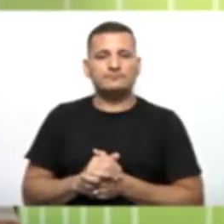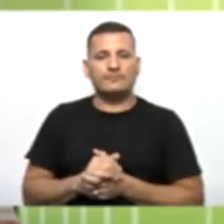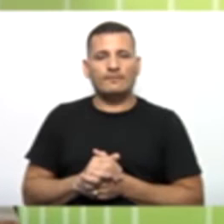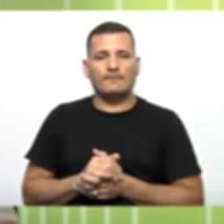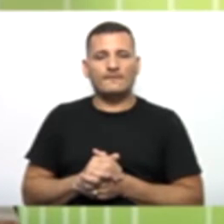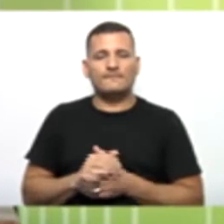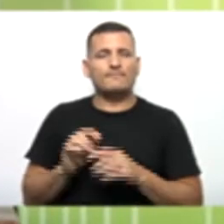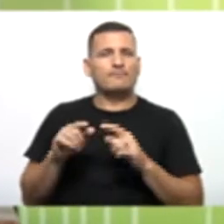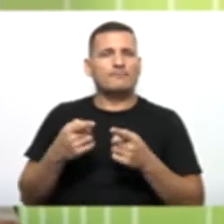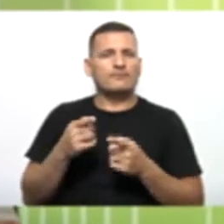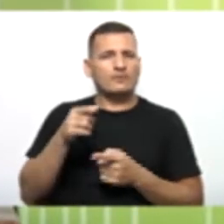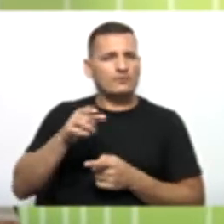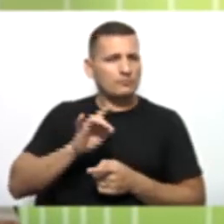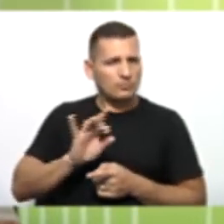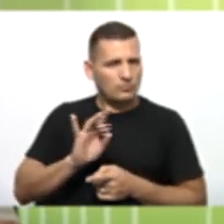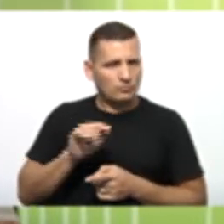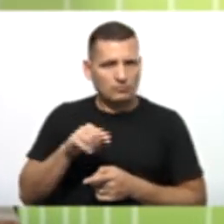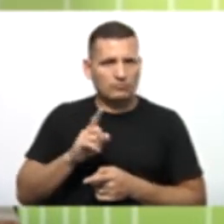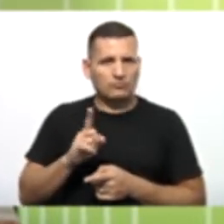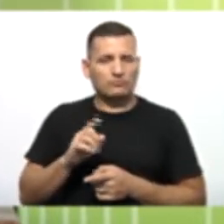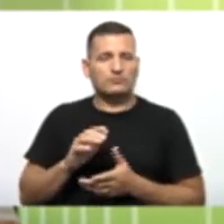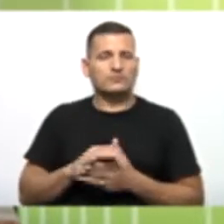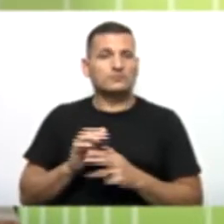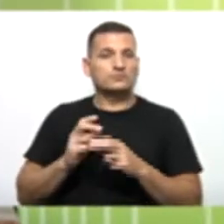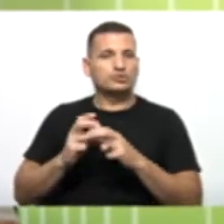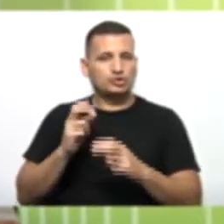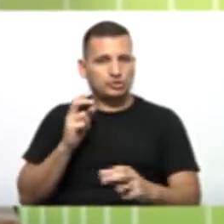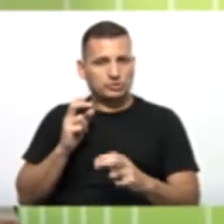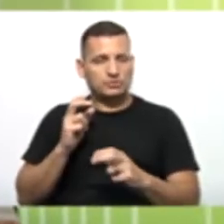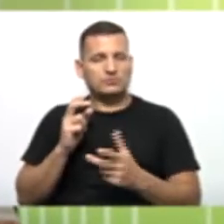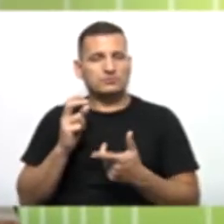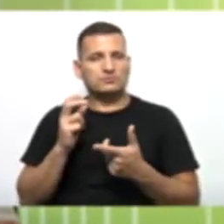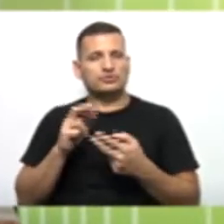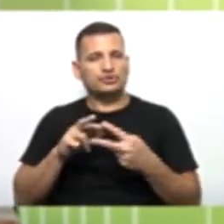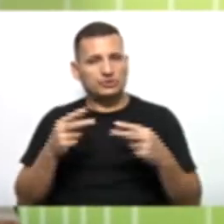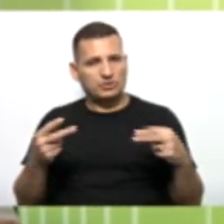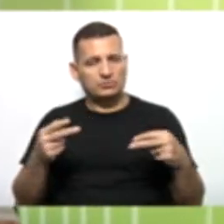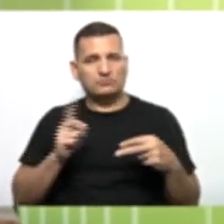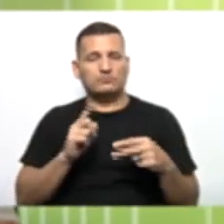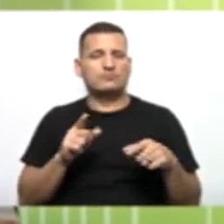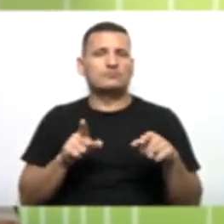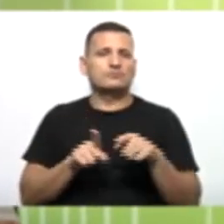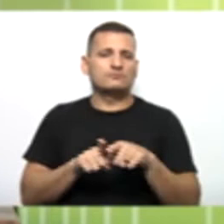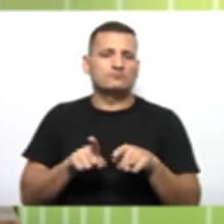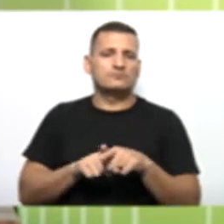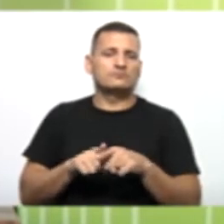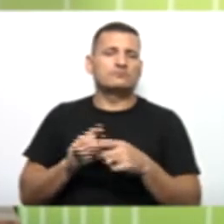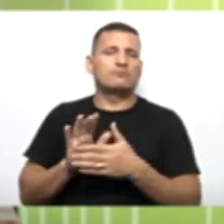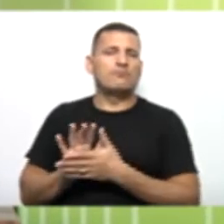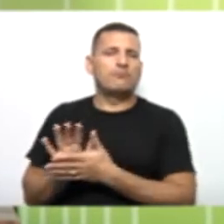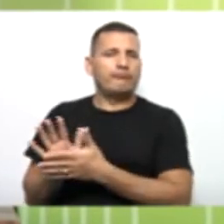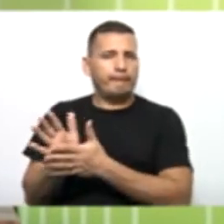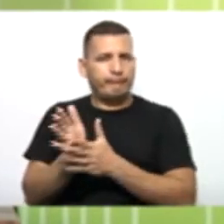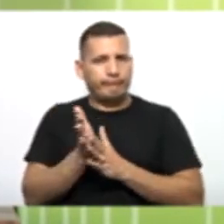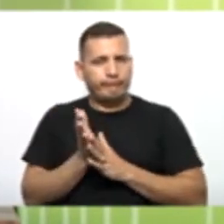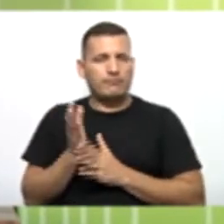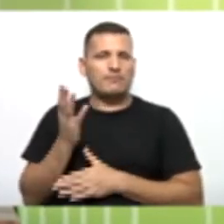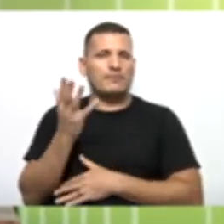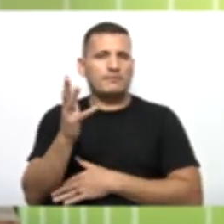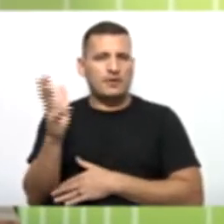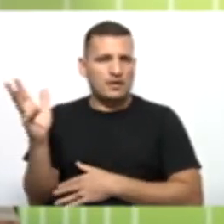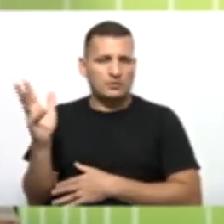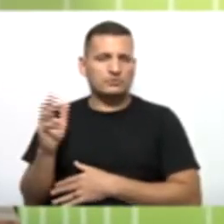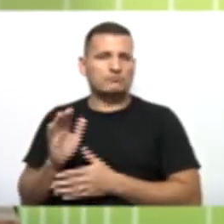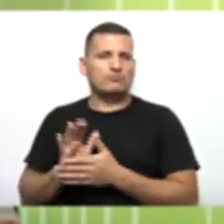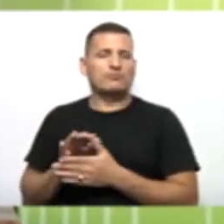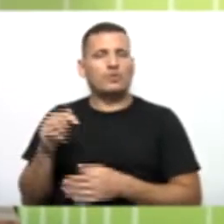Mas não é só isso. Não é só através da engenharia genética. Através da destruição do meio ambiente dessas florestas. Hoje nós temos aqui no